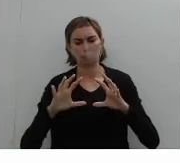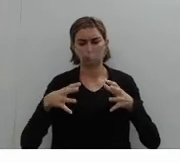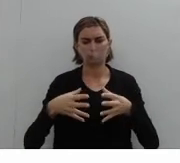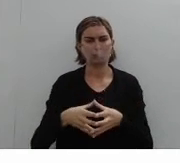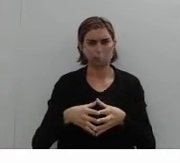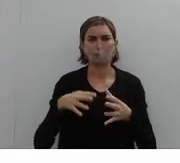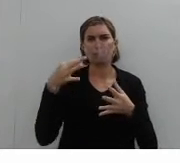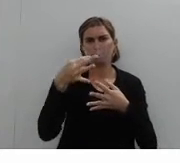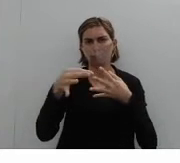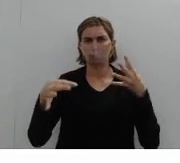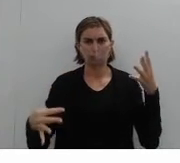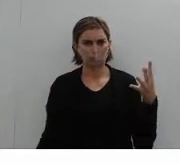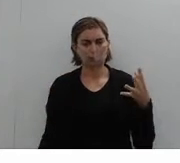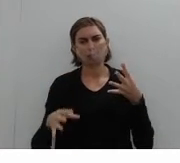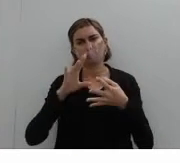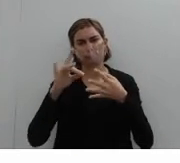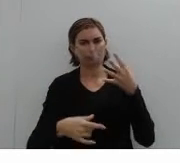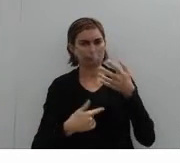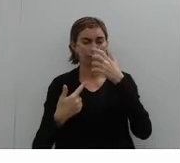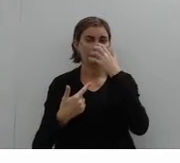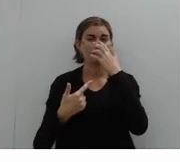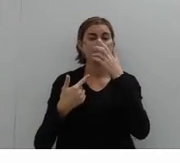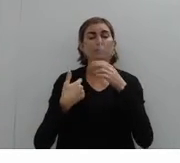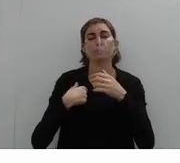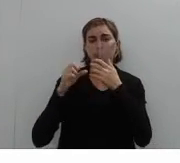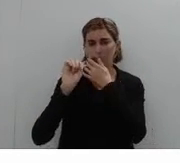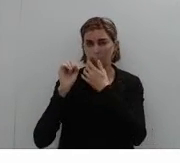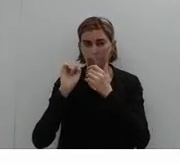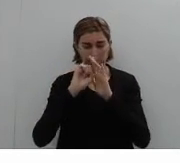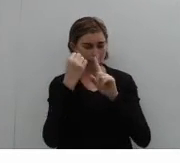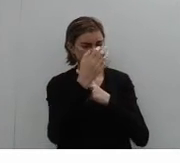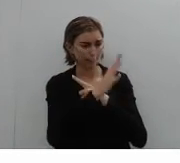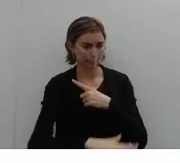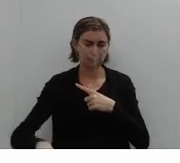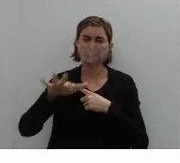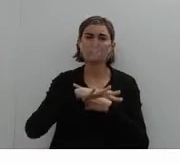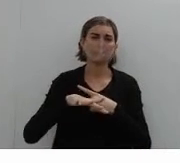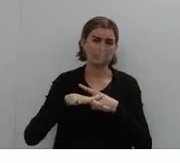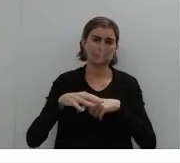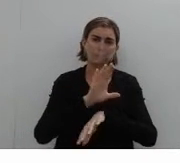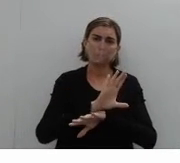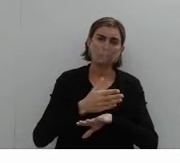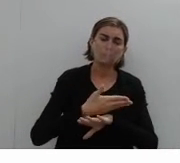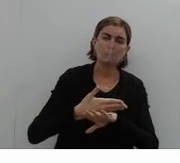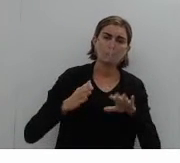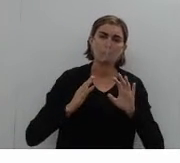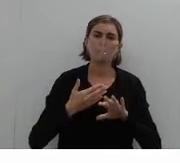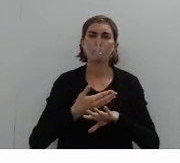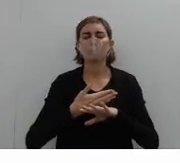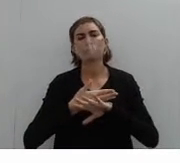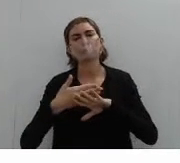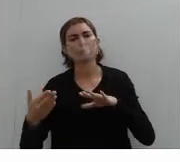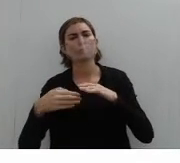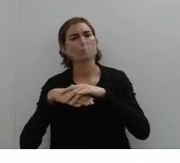de afirmações e determinações de uma sociedade acerca dos modos corretos de agir